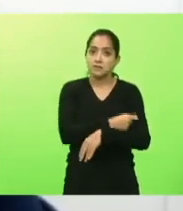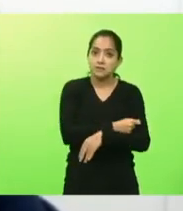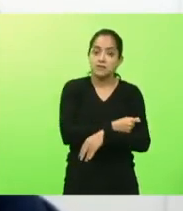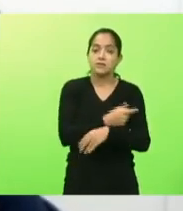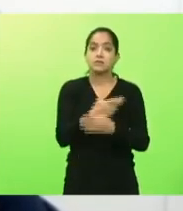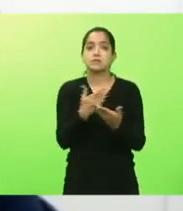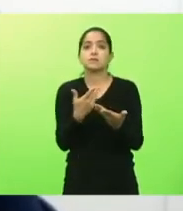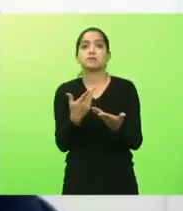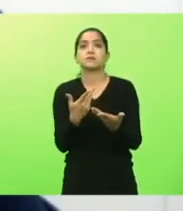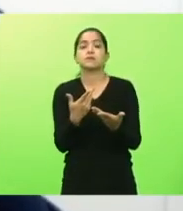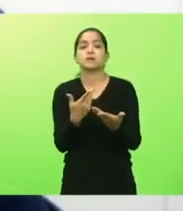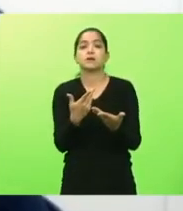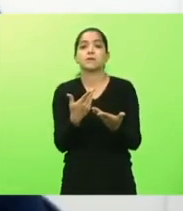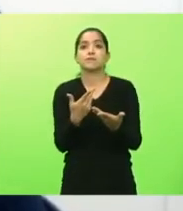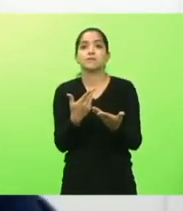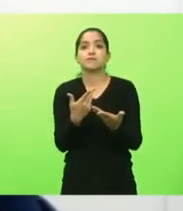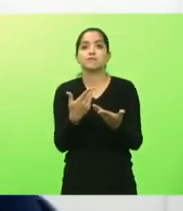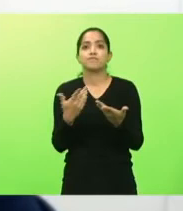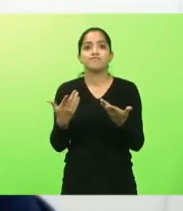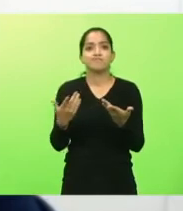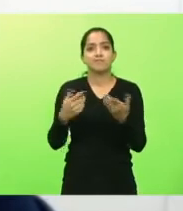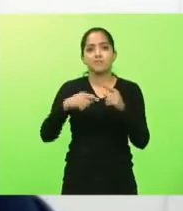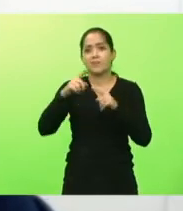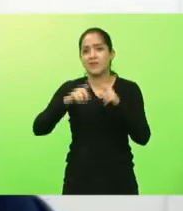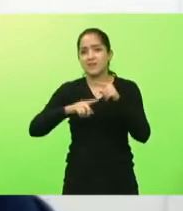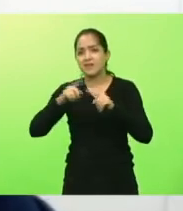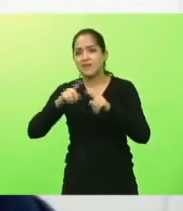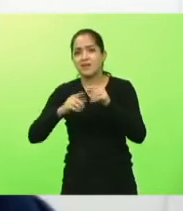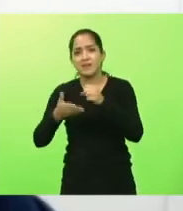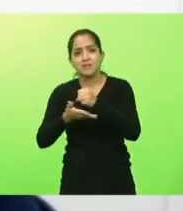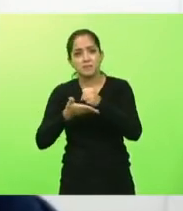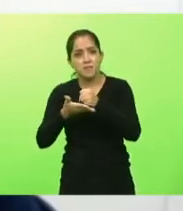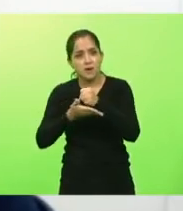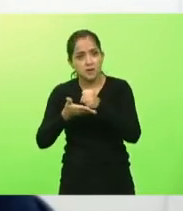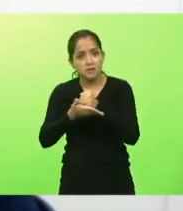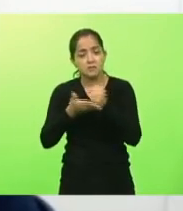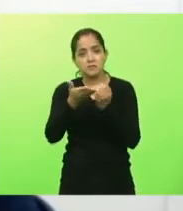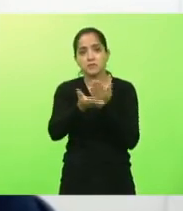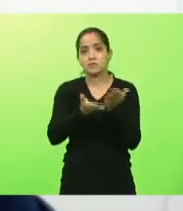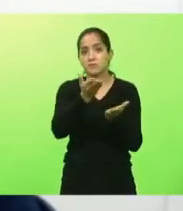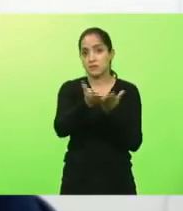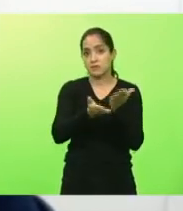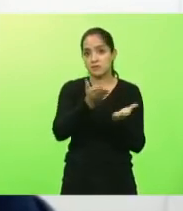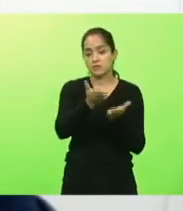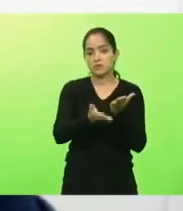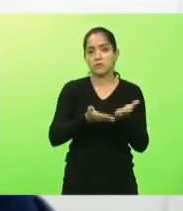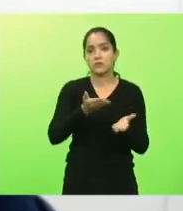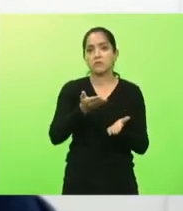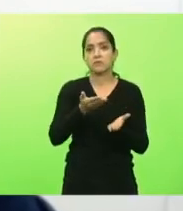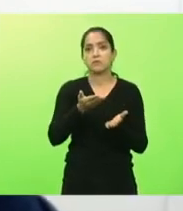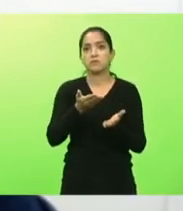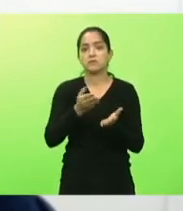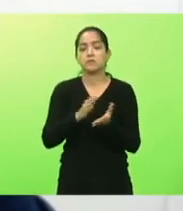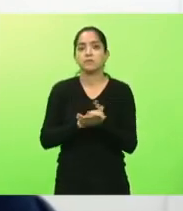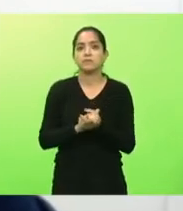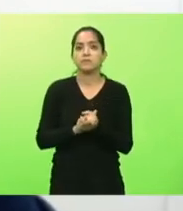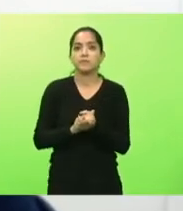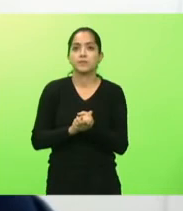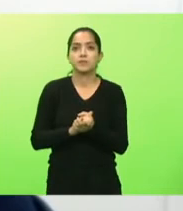falta insumos básicos para atendimento dos hospitais. Então,